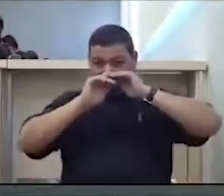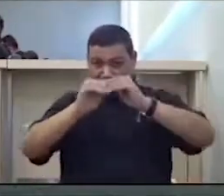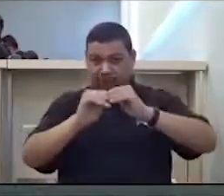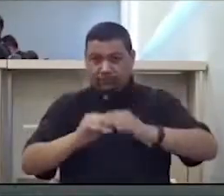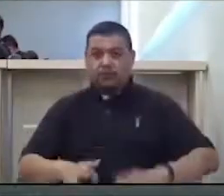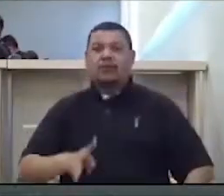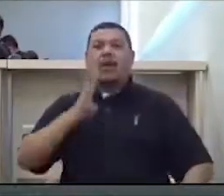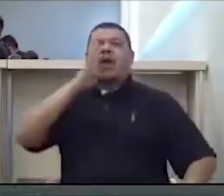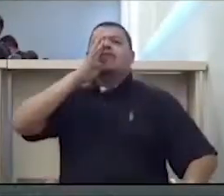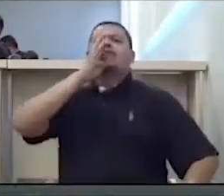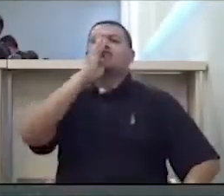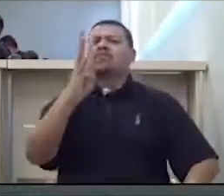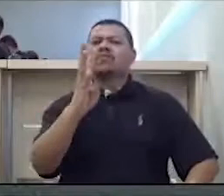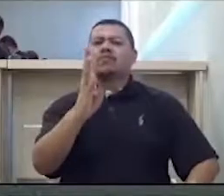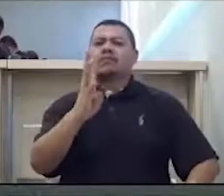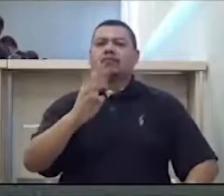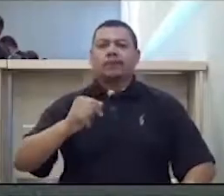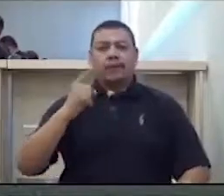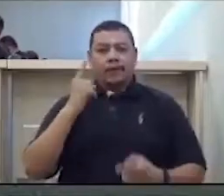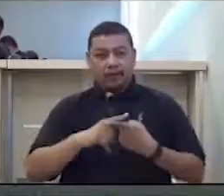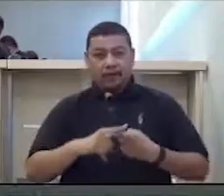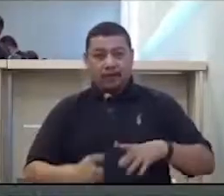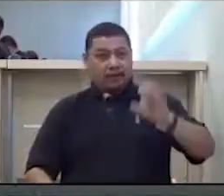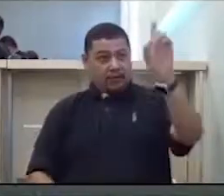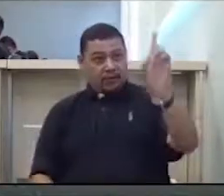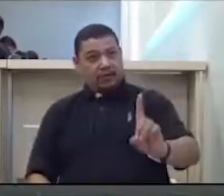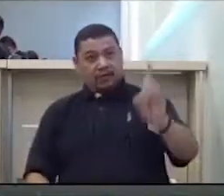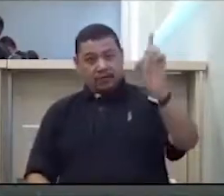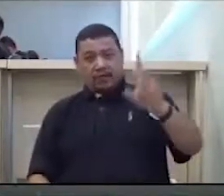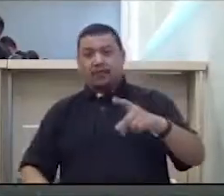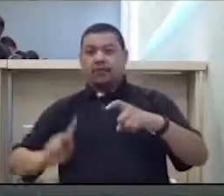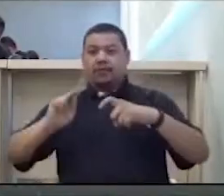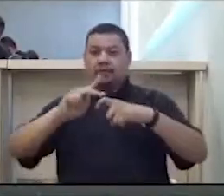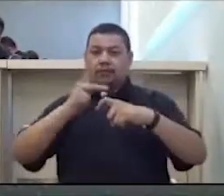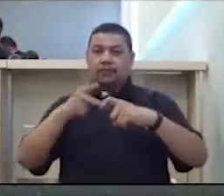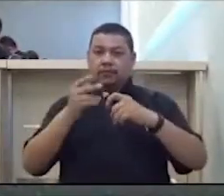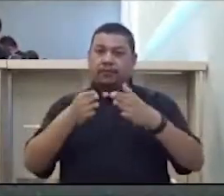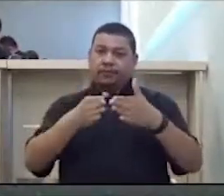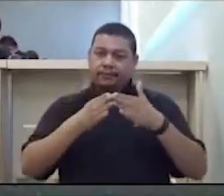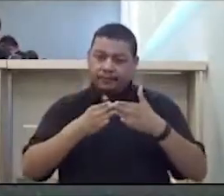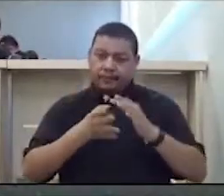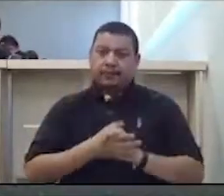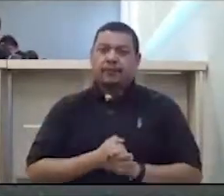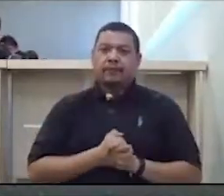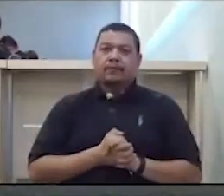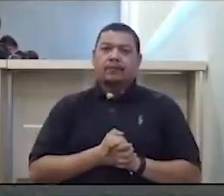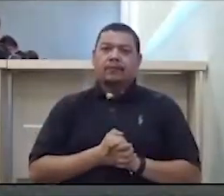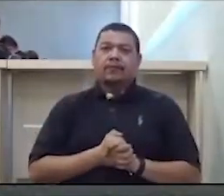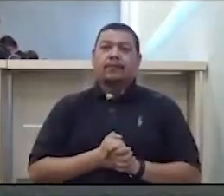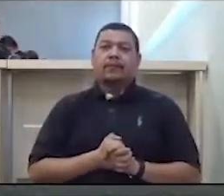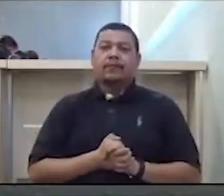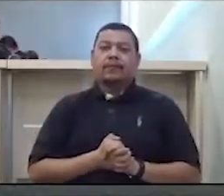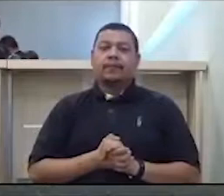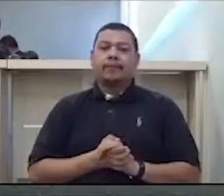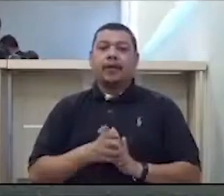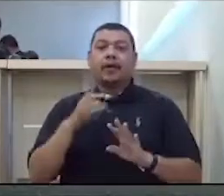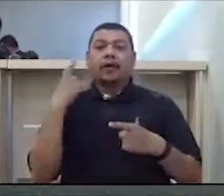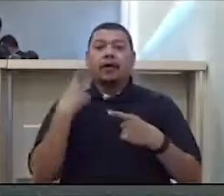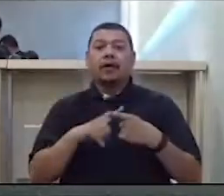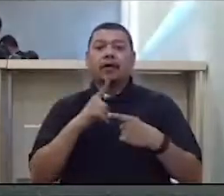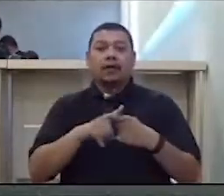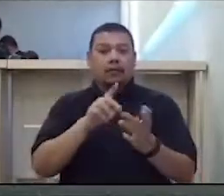essa diretoria, direção lá do Hospital Euro, e peço, por que